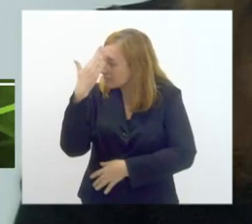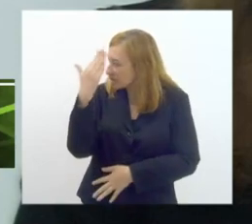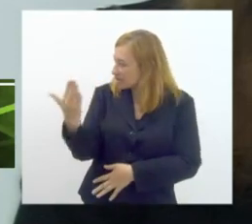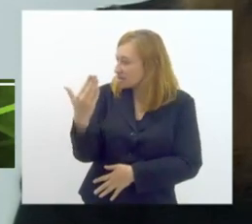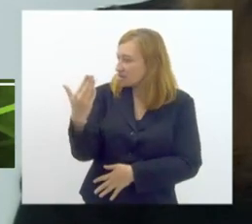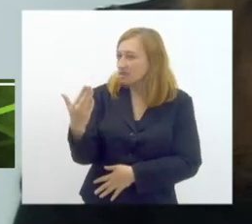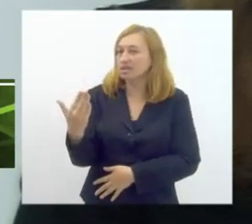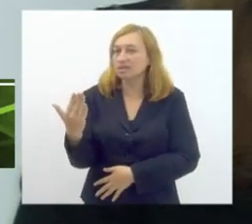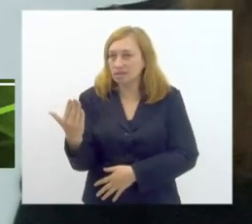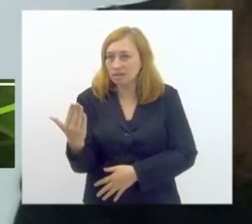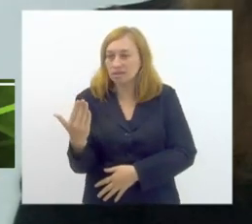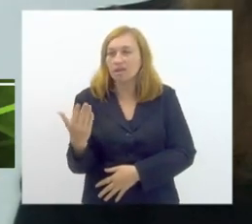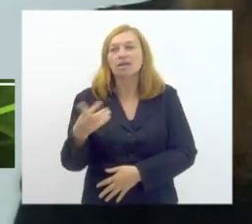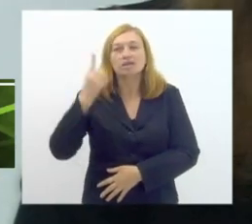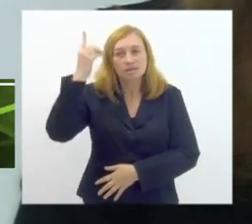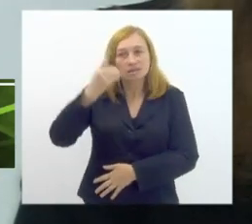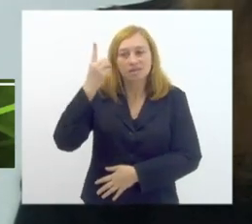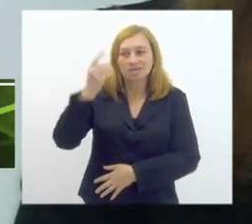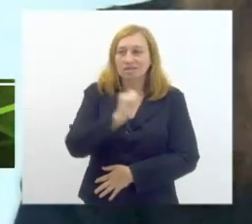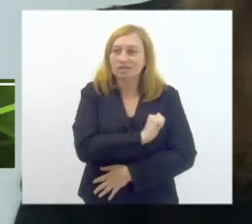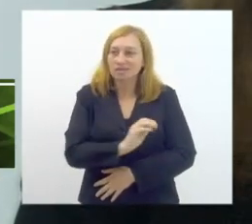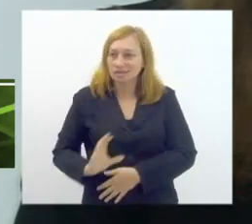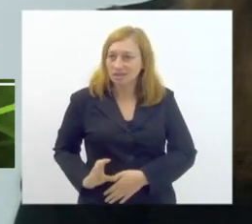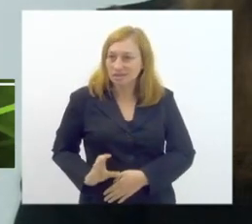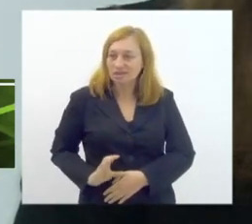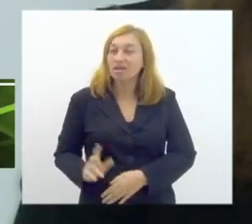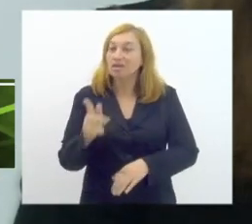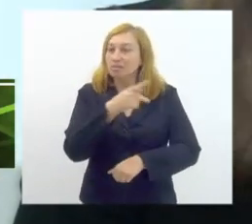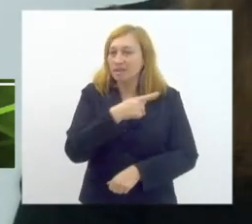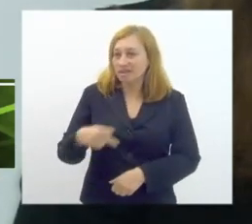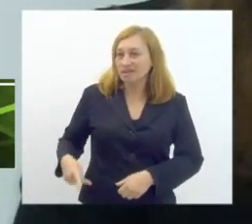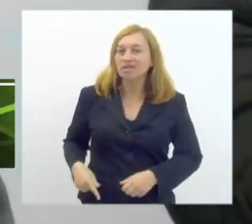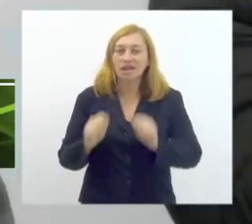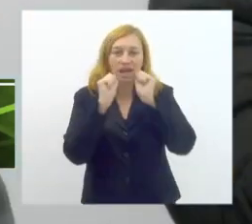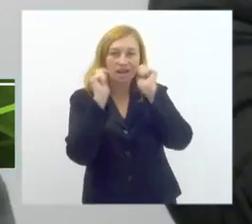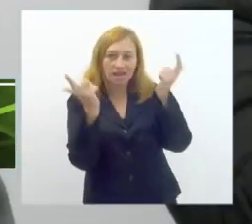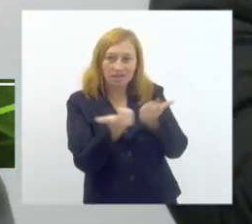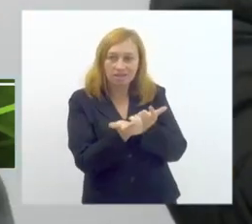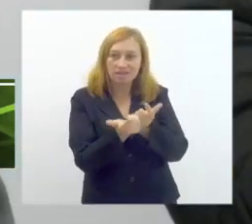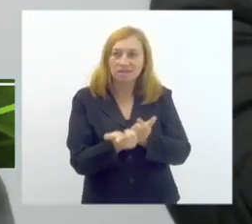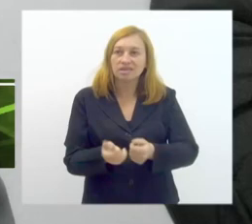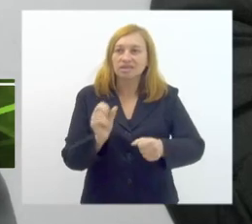ao grande deputado André Siciliano, presidente dessa Alerge,